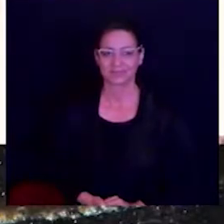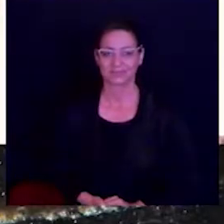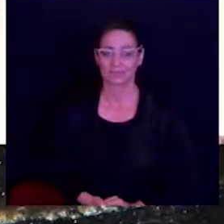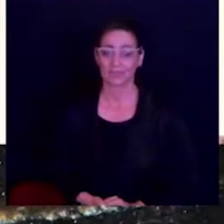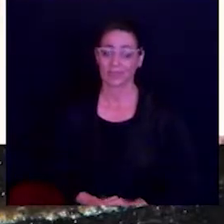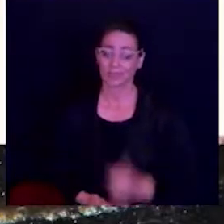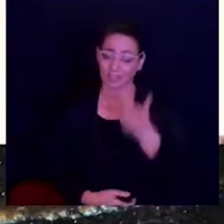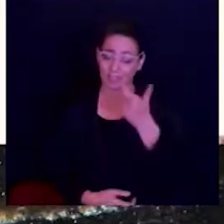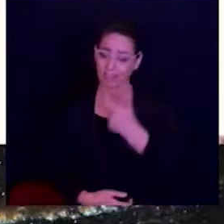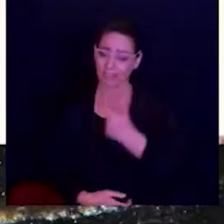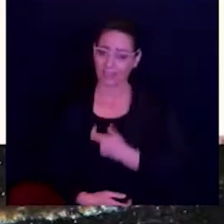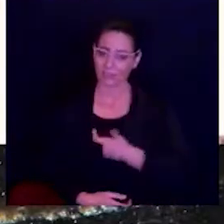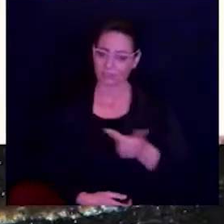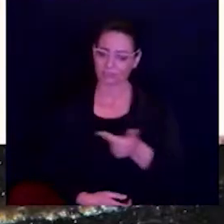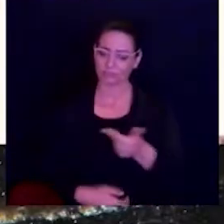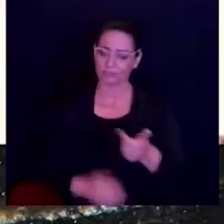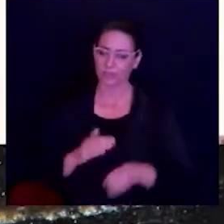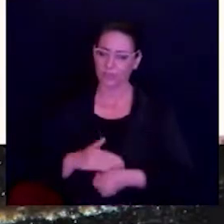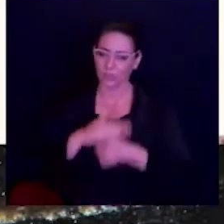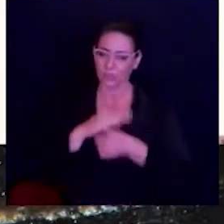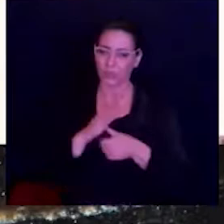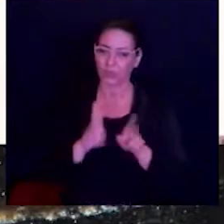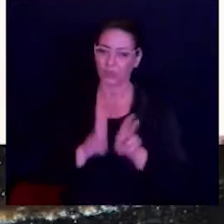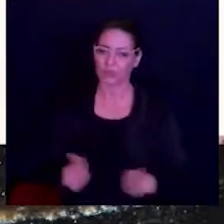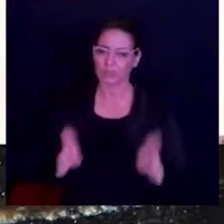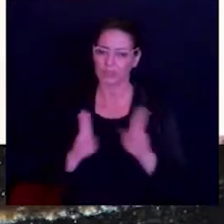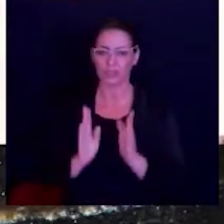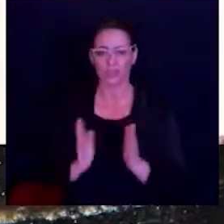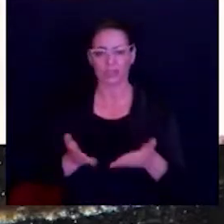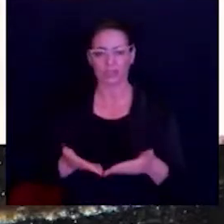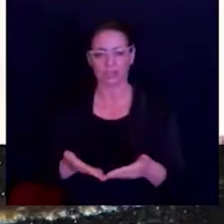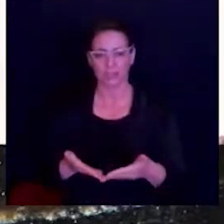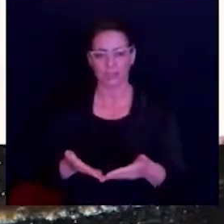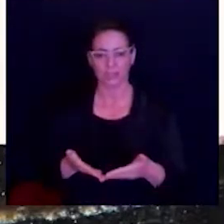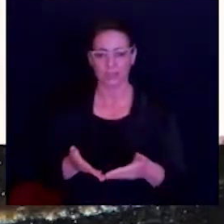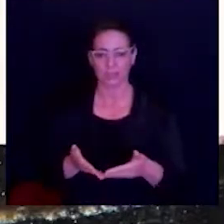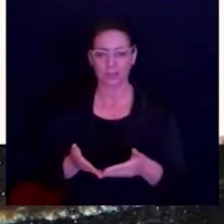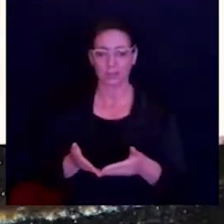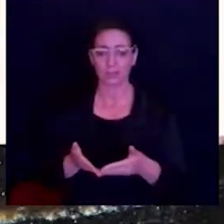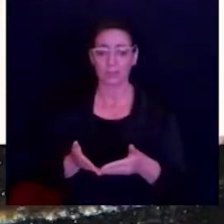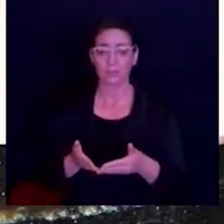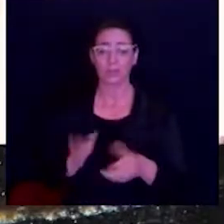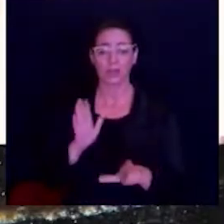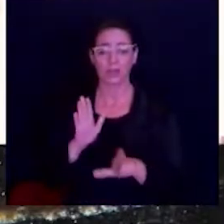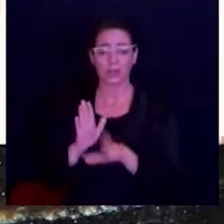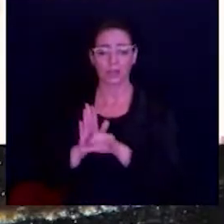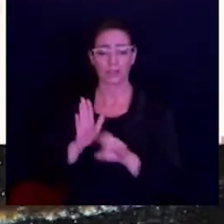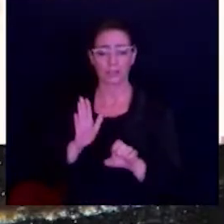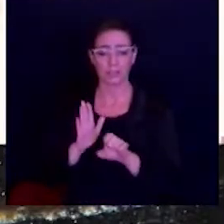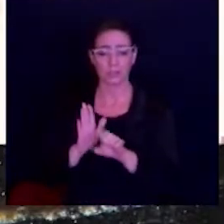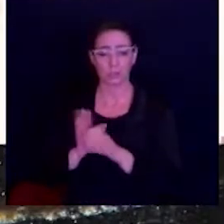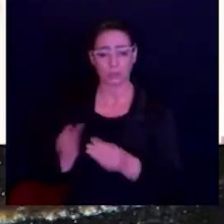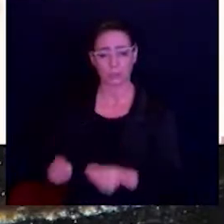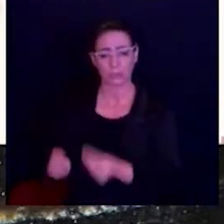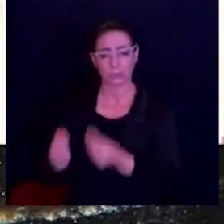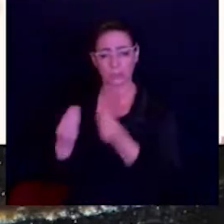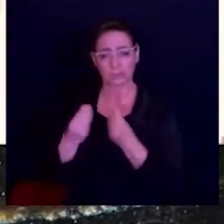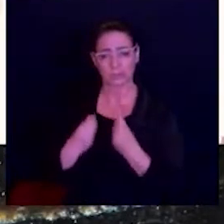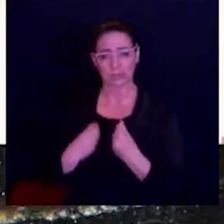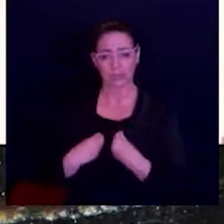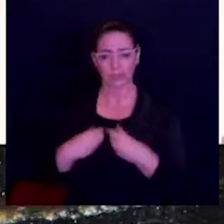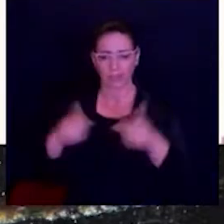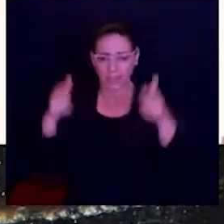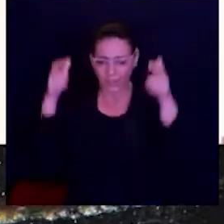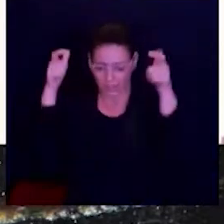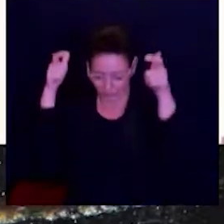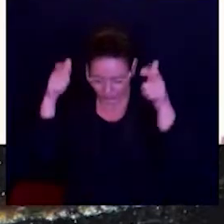Na qualidade de vice-reitor da Universidade La Salle e pelos poderes que a lei e o estatuto me outorgam,